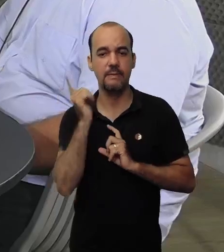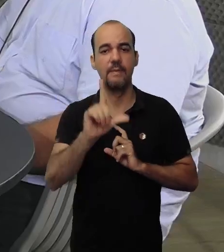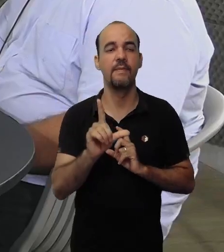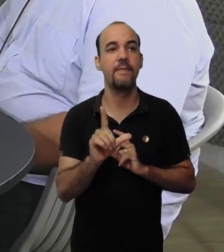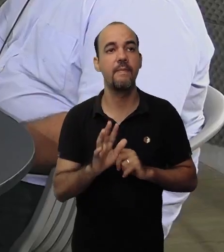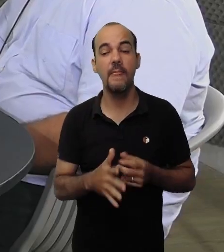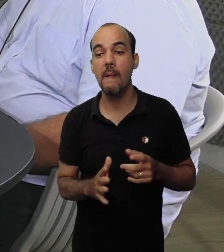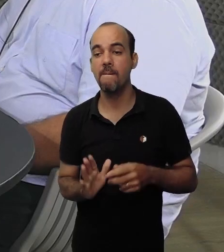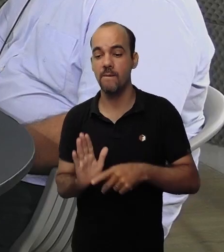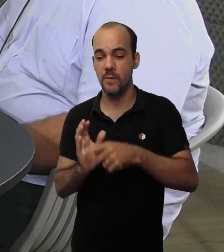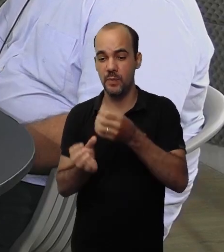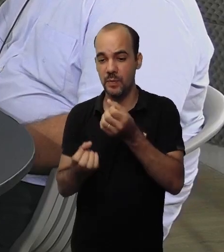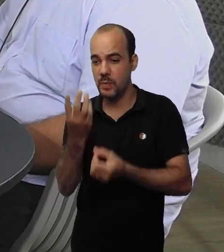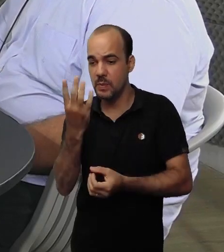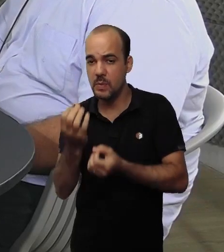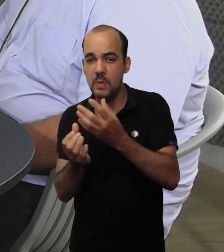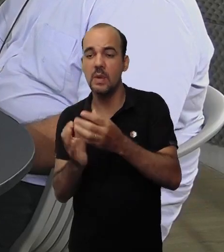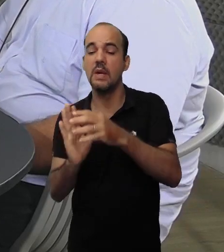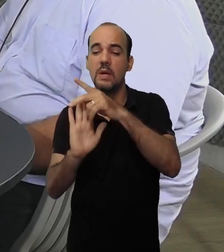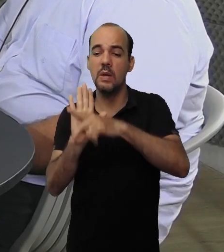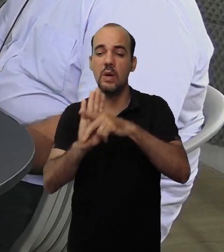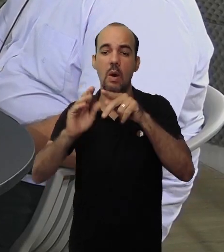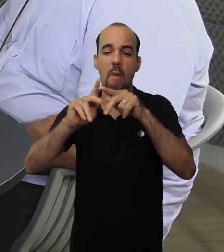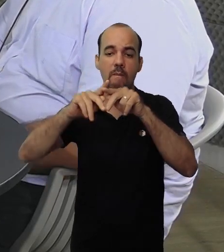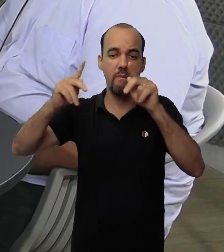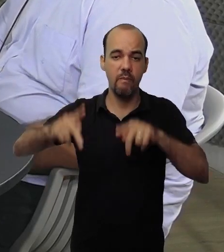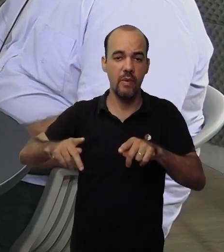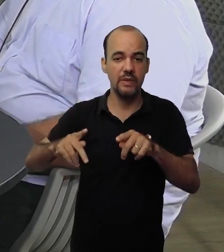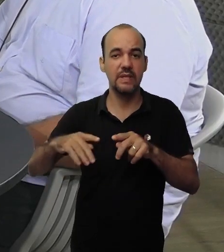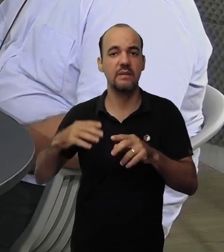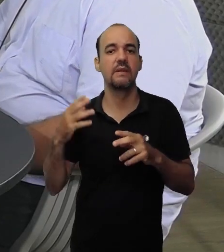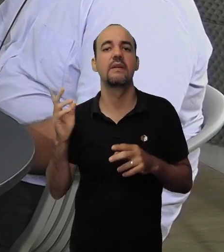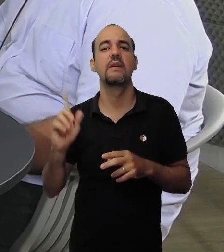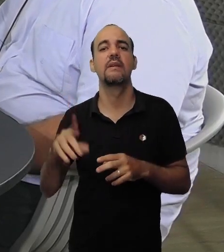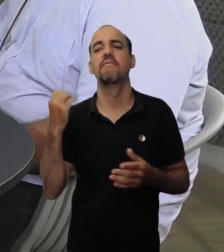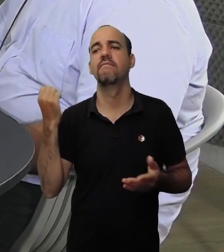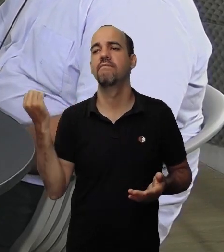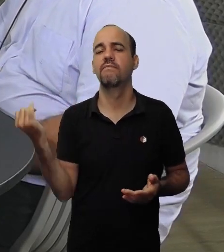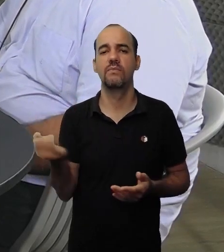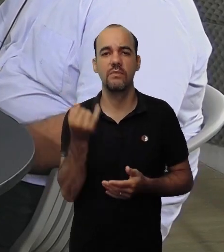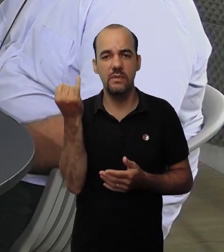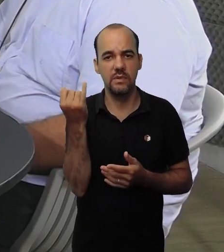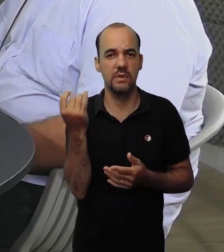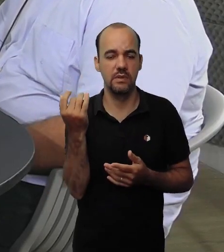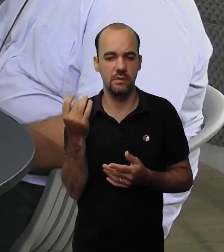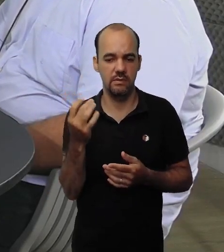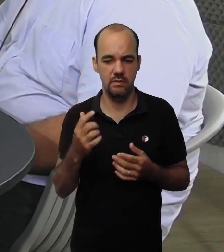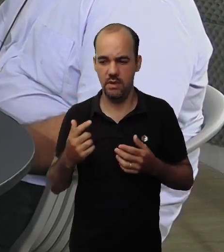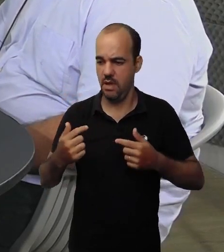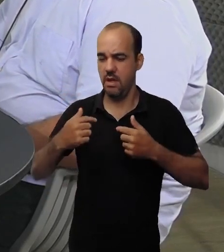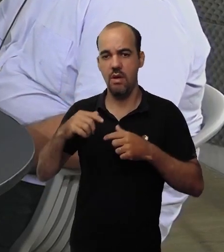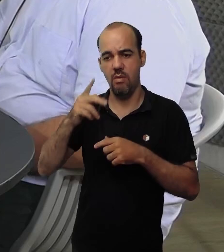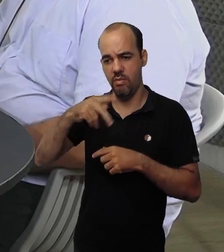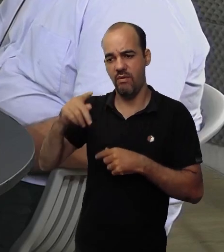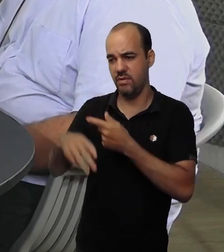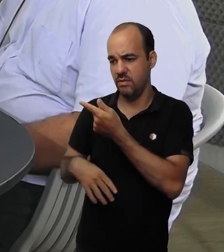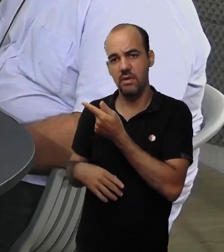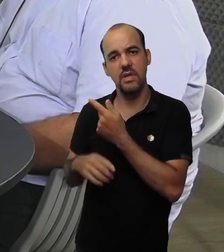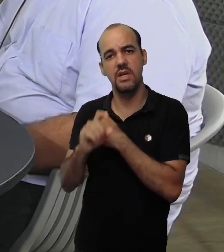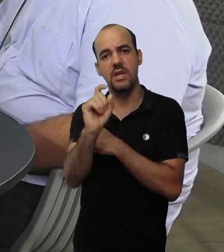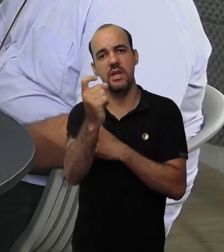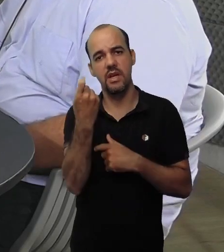essenciais para que o aluno ele se sinta pertencente. Eu fui aluno da rede pública, né?